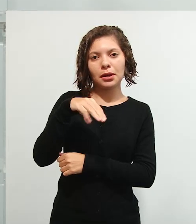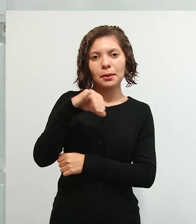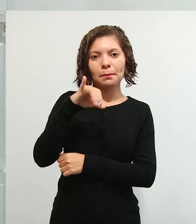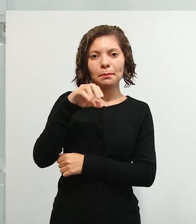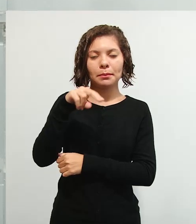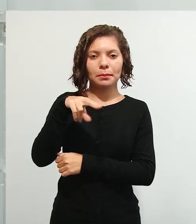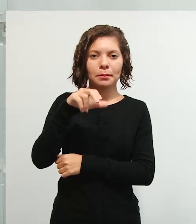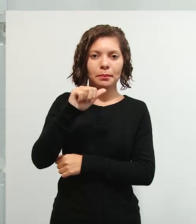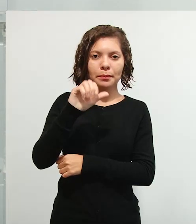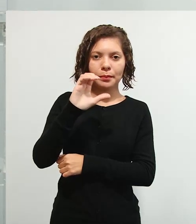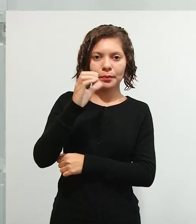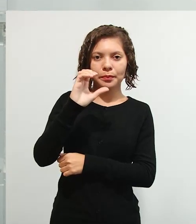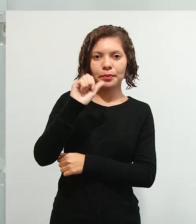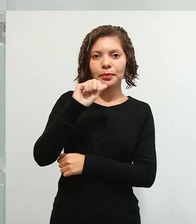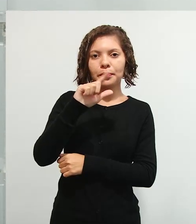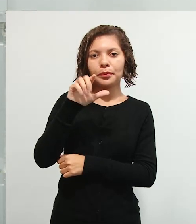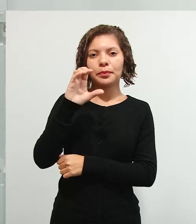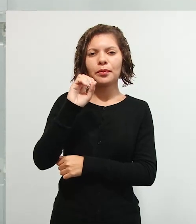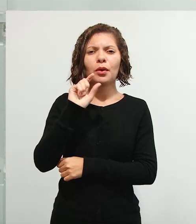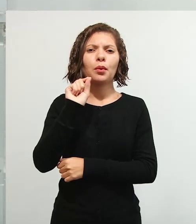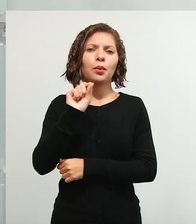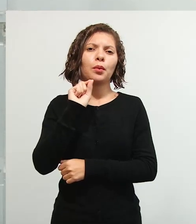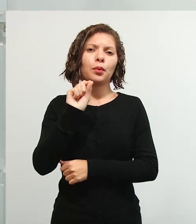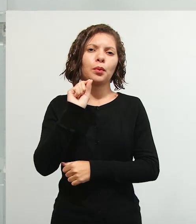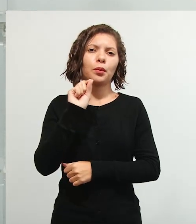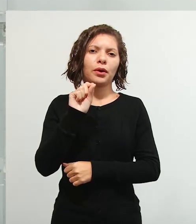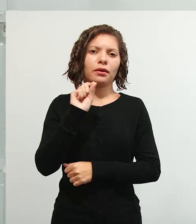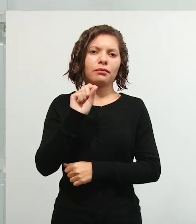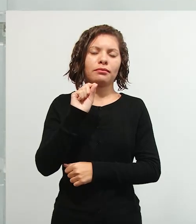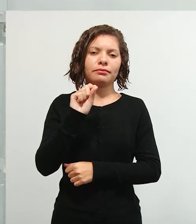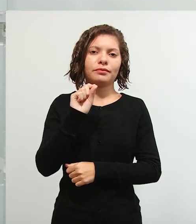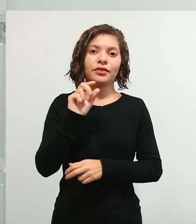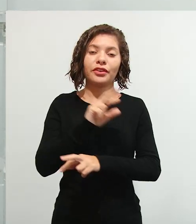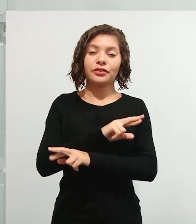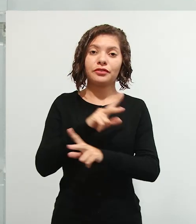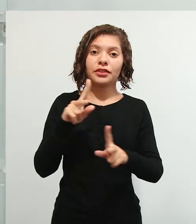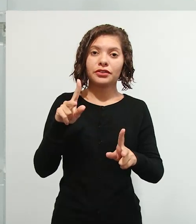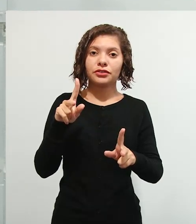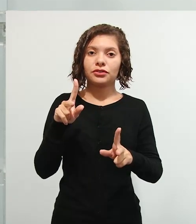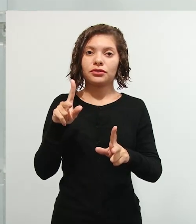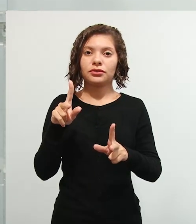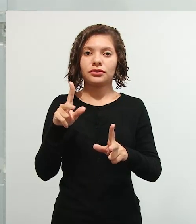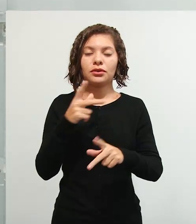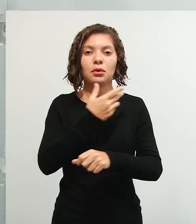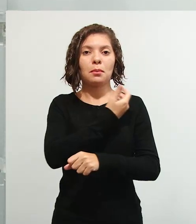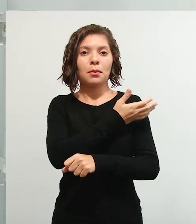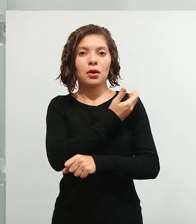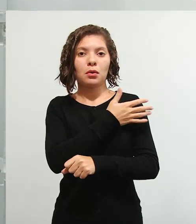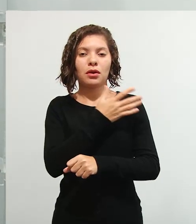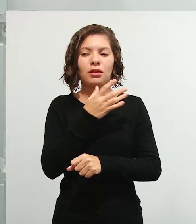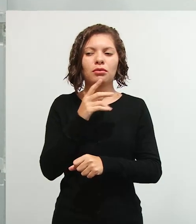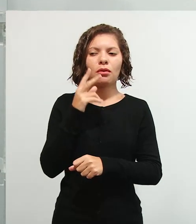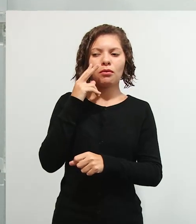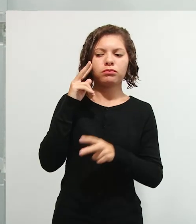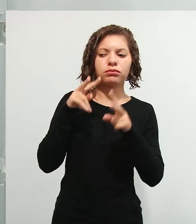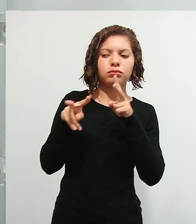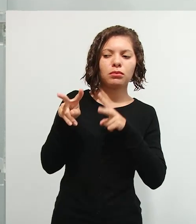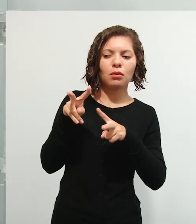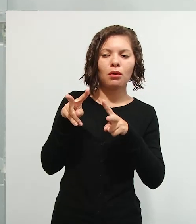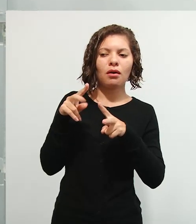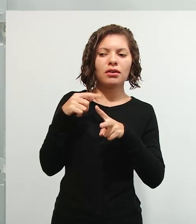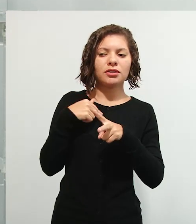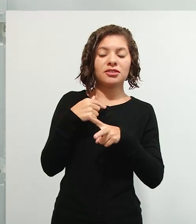né? Então, olho as pessoas e faço esse julgamento. E esse julgamento fica comigo. Quando